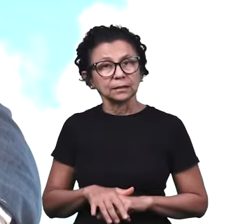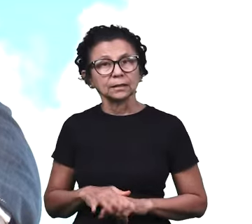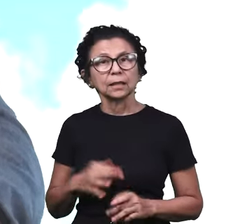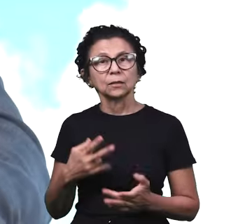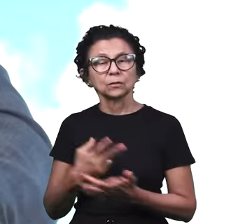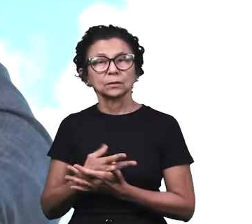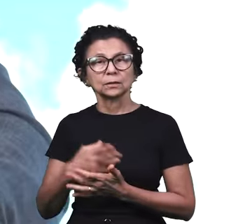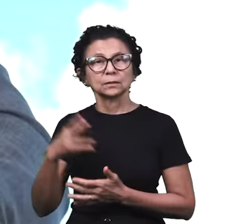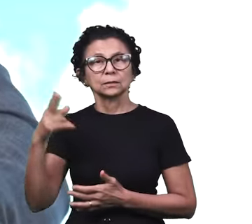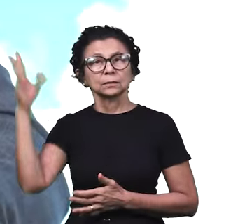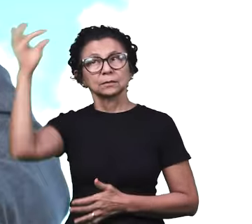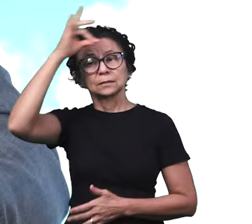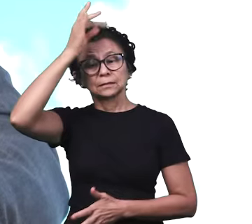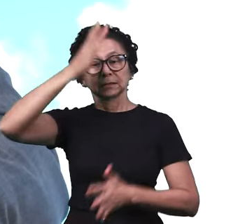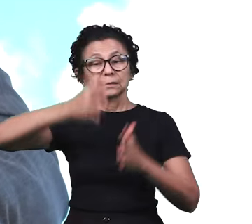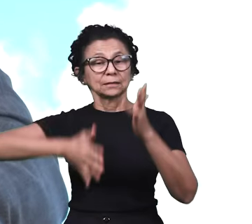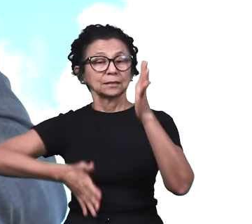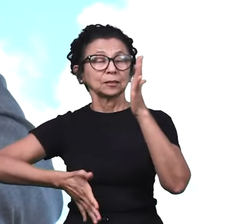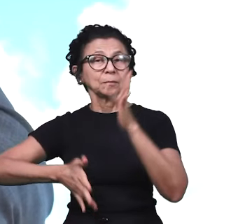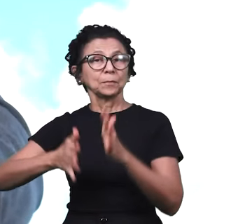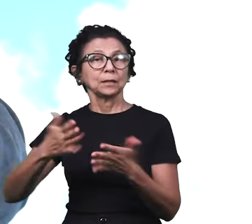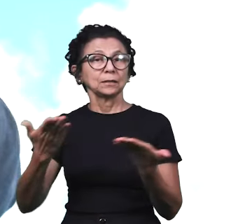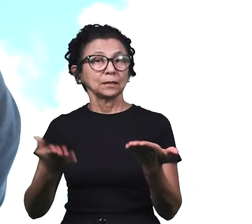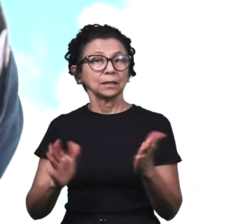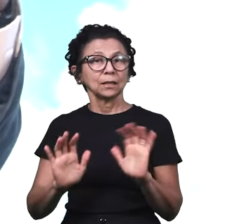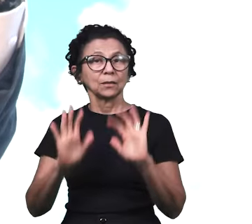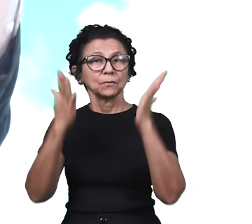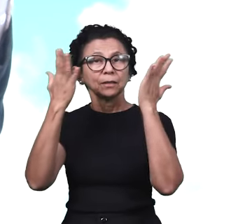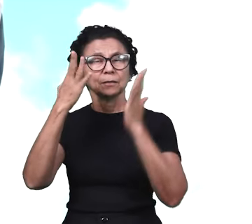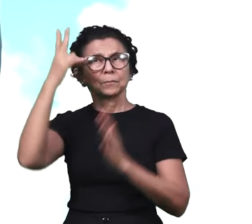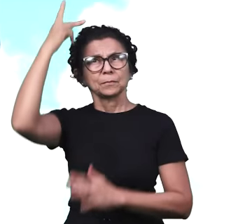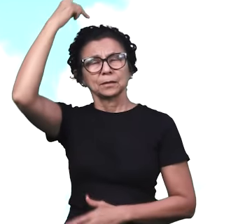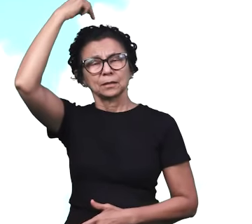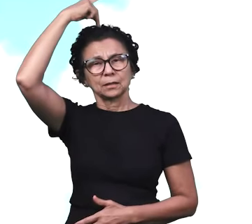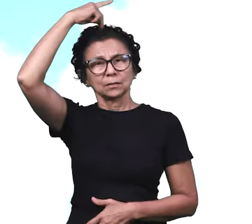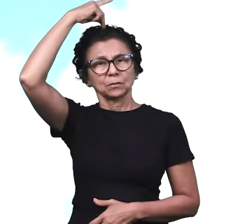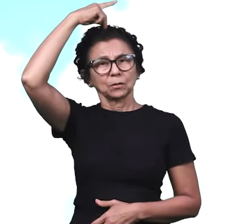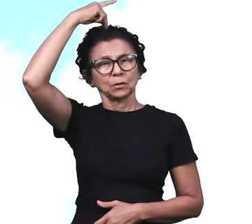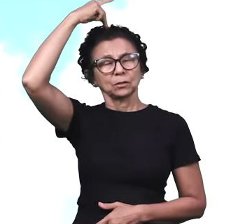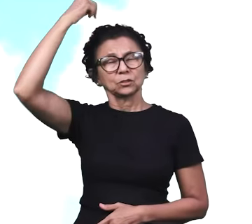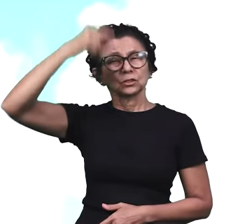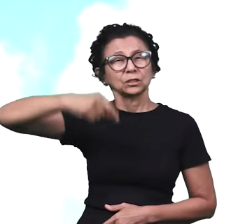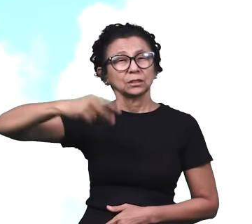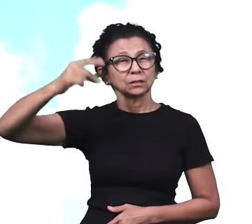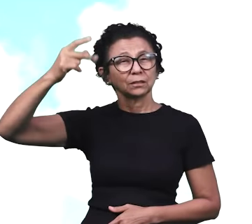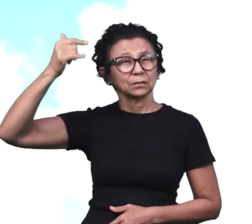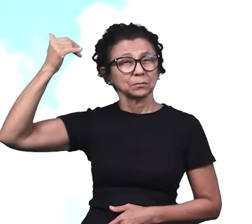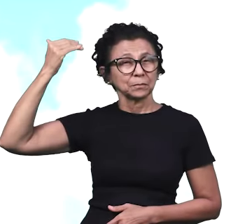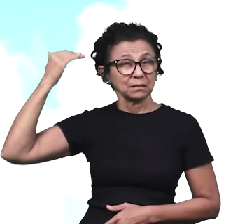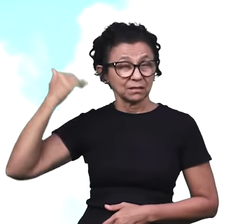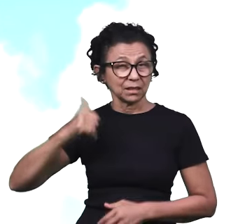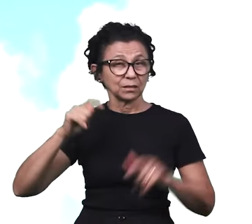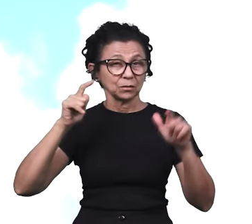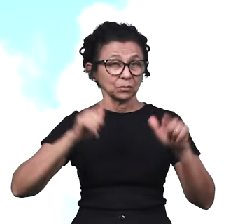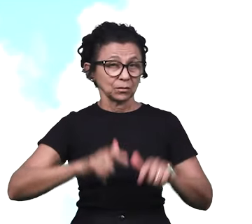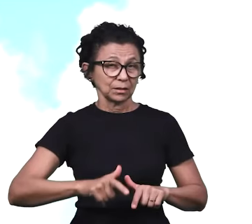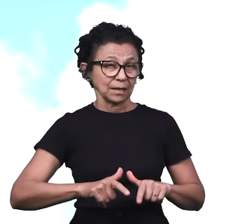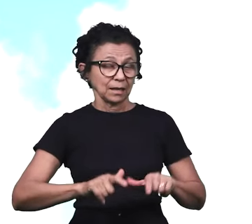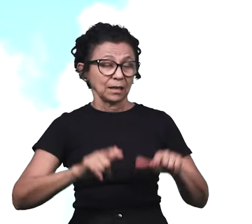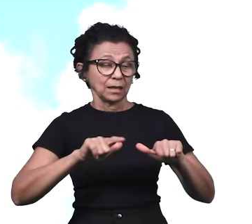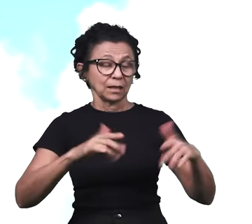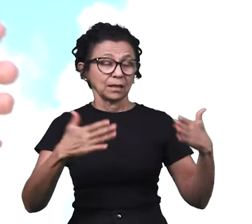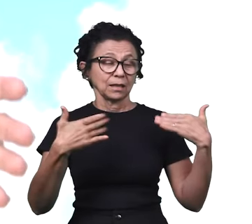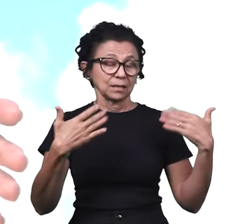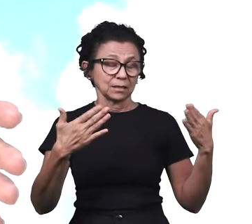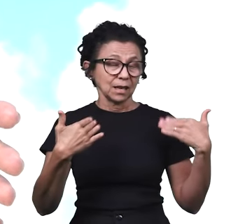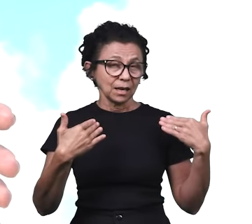de Pentecostes, essa festa aqui. O Senhor já tinha preparado essa festa desde lá do deserto, o Senhor já tinha falado desse mistério.